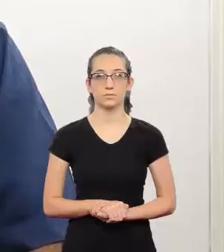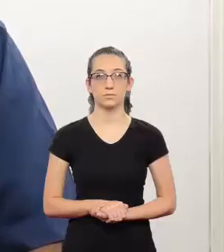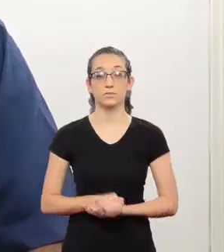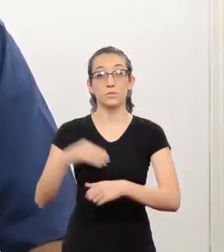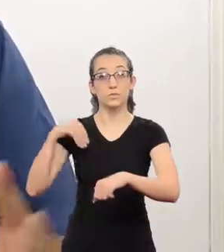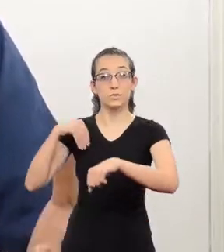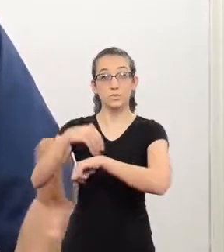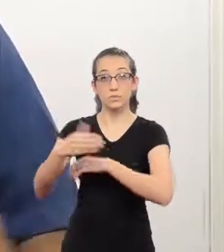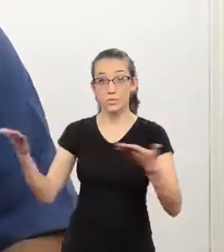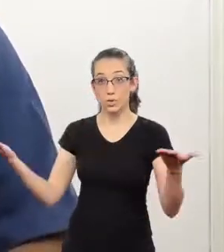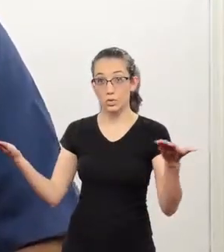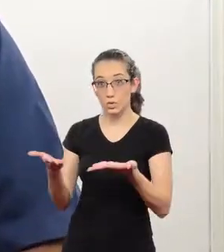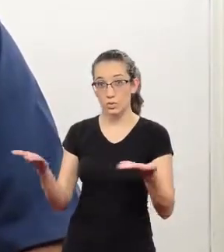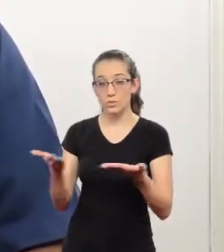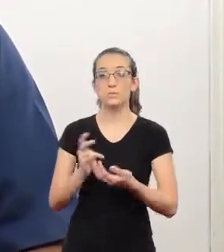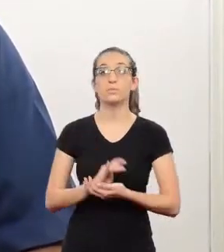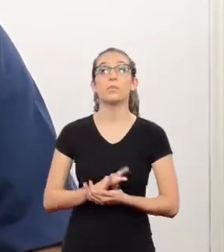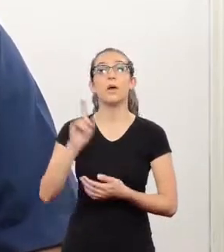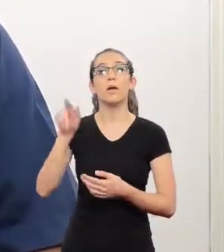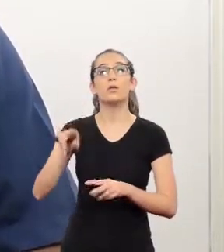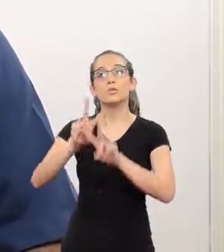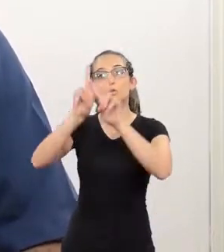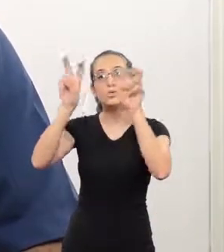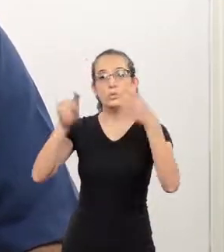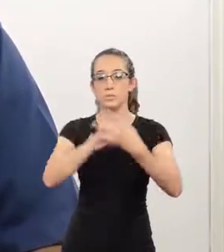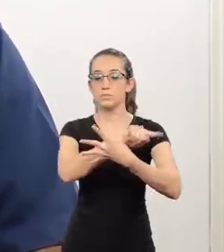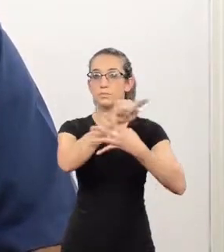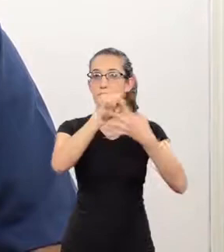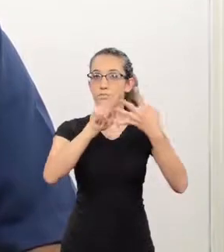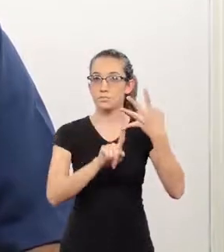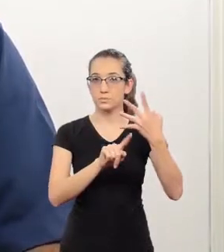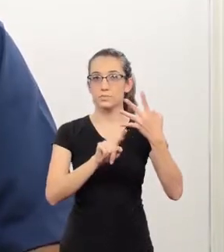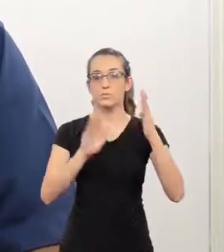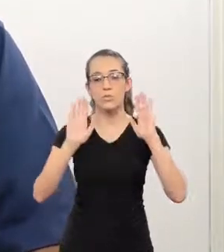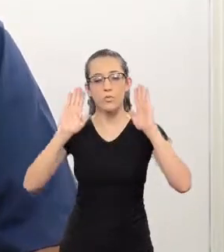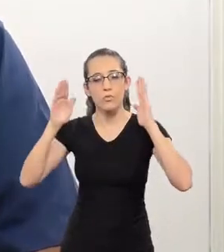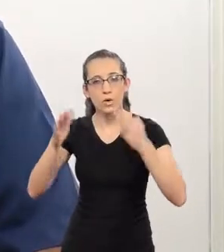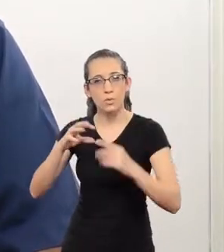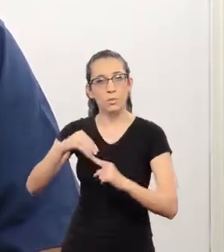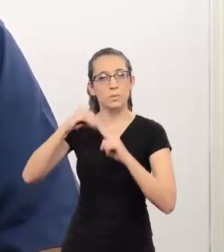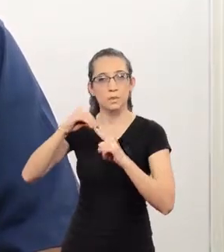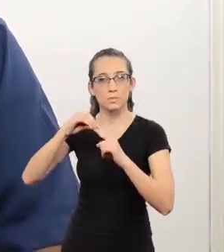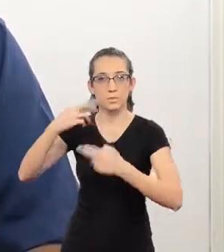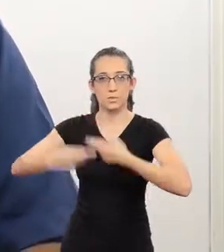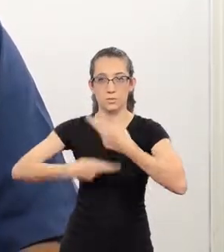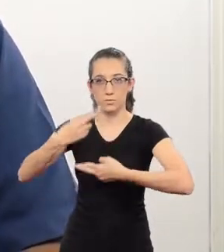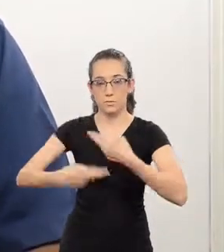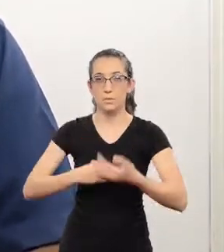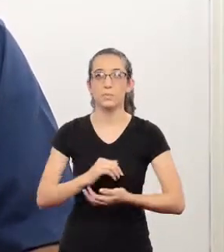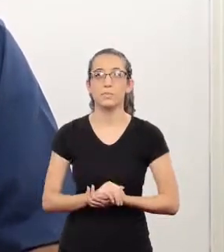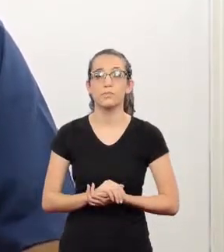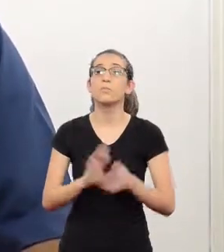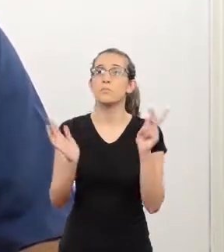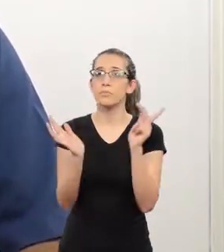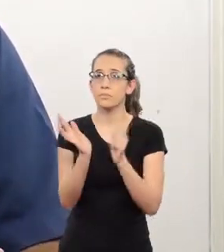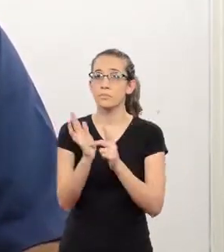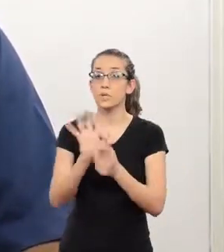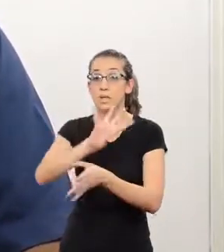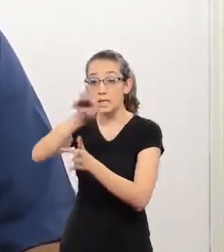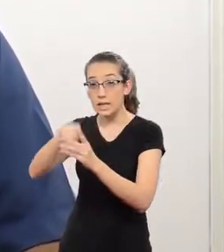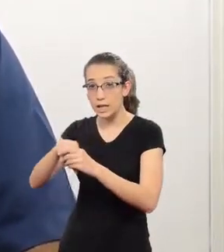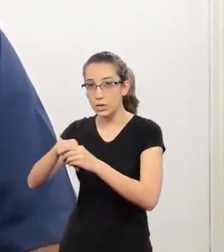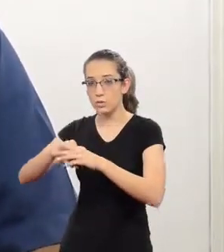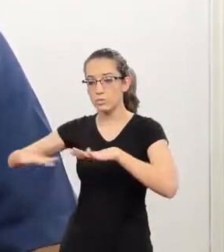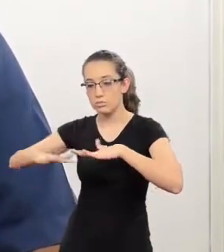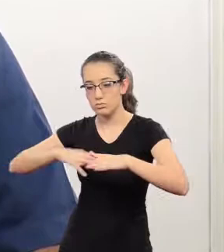a dica do programa de hoje é sobre os quatro pilares da reforma nós temos na verdade dentro do